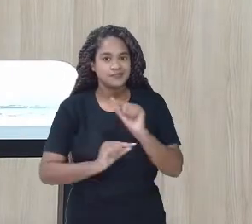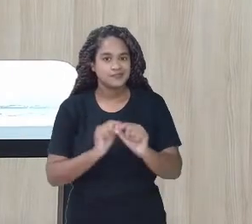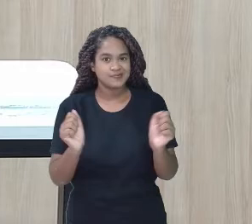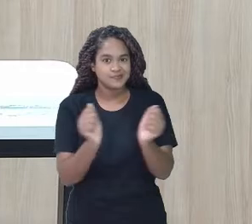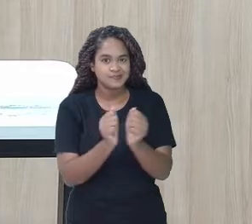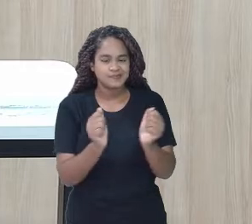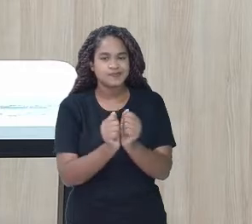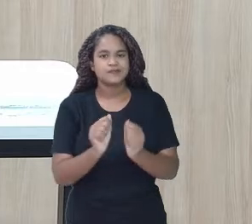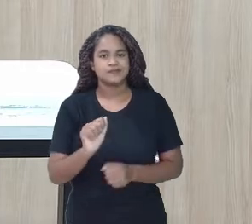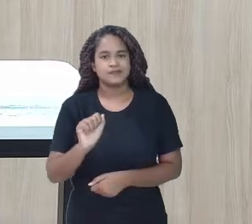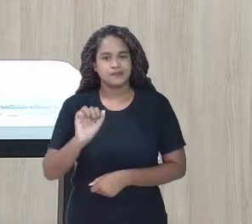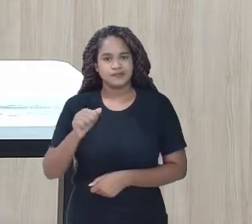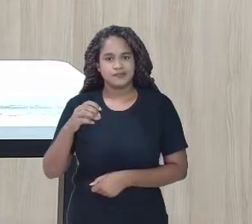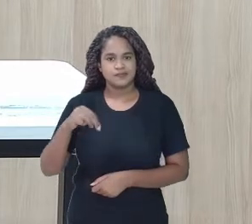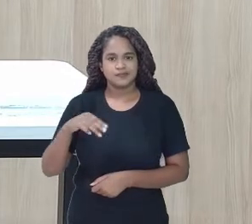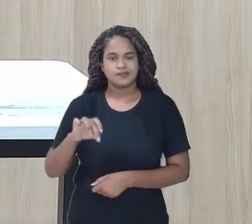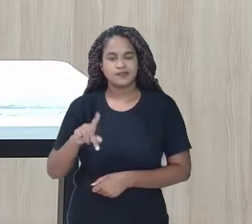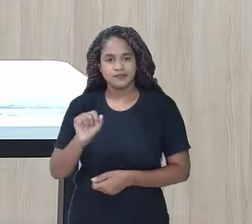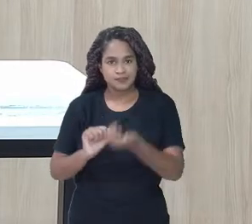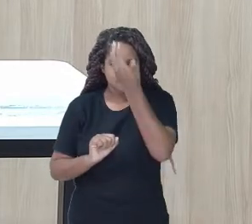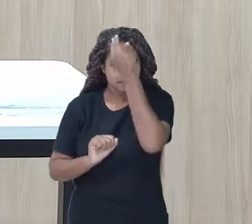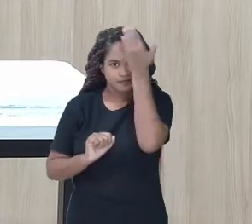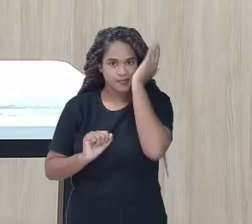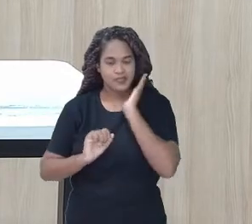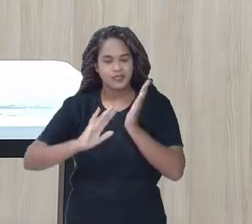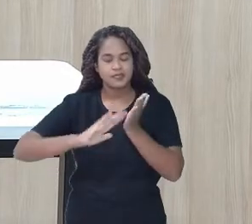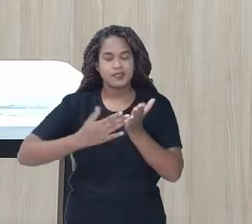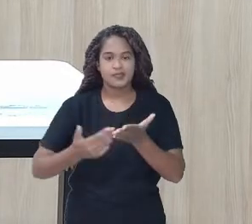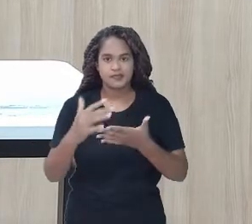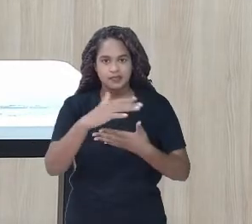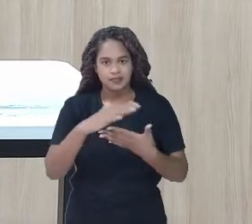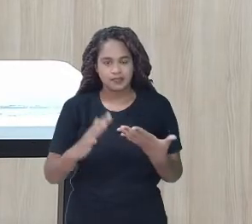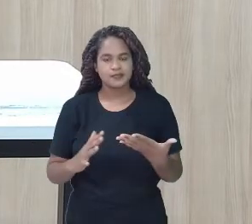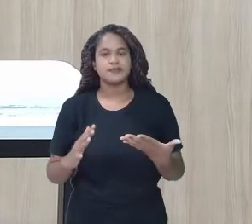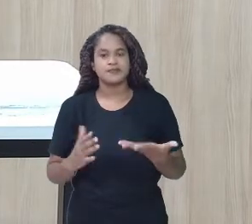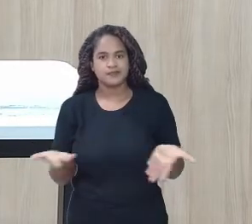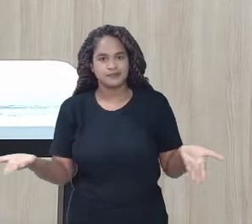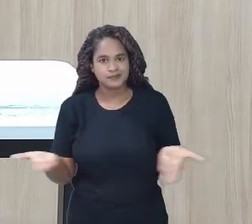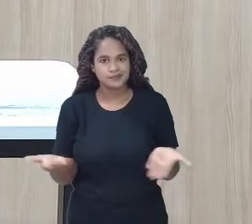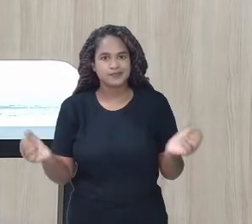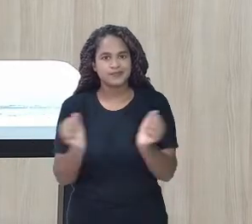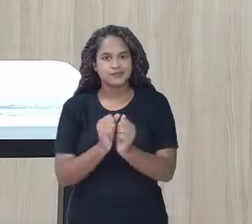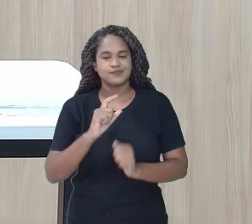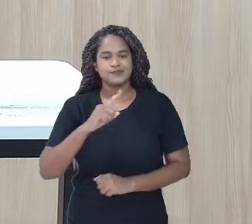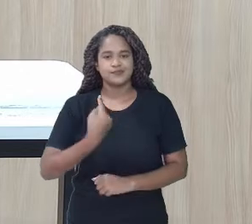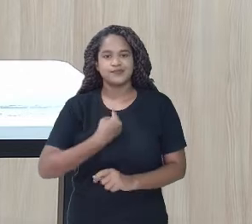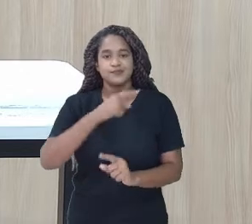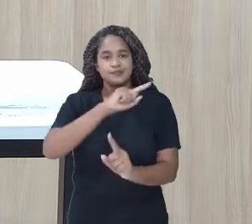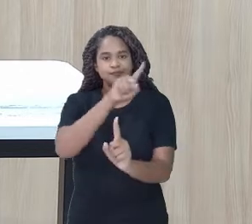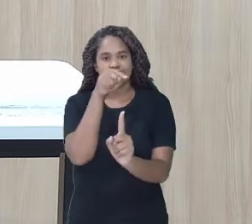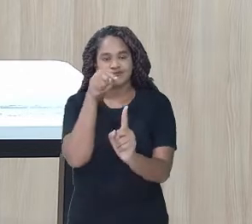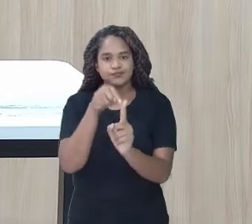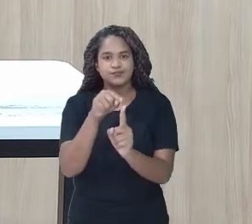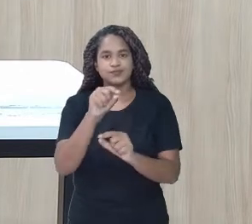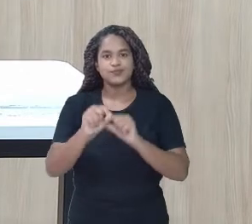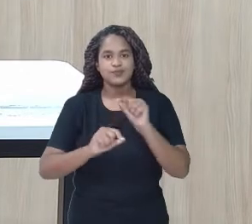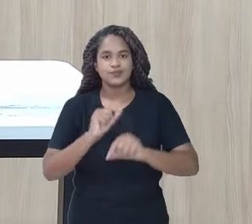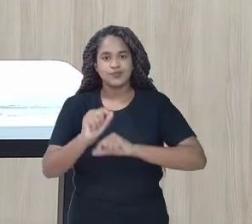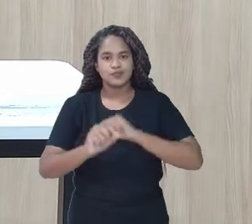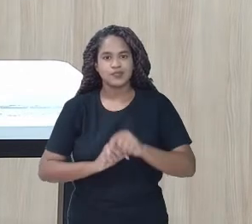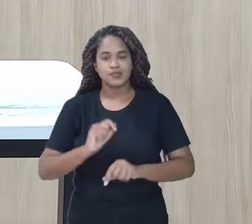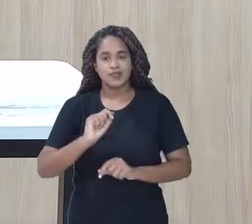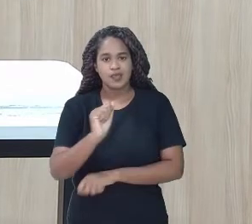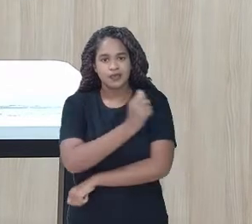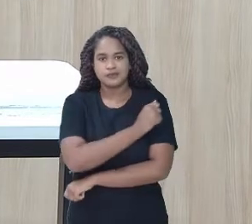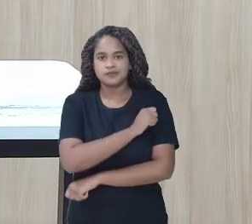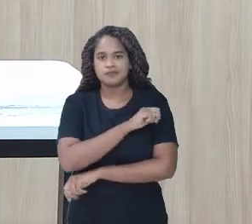da linda Amanda, né, nossa intérprete de Libras, que vai conosco nessa linda viagem, para que nós possamos atingir mais